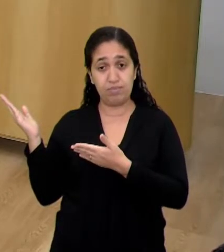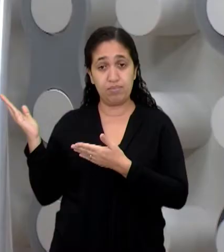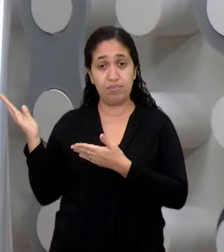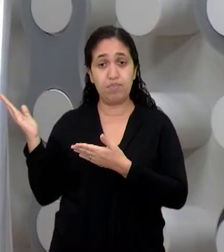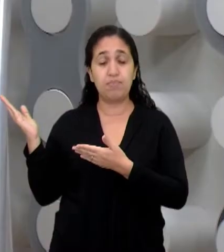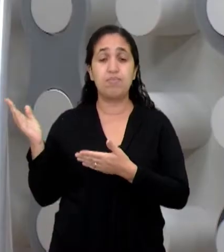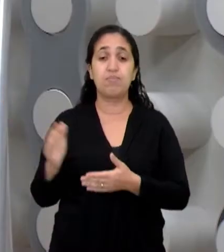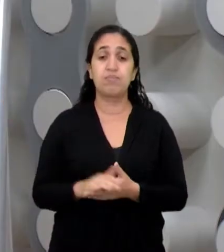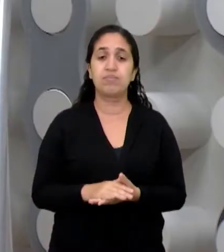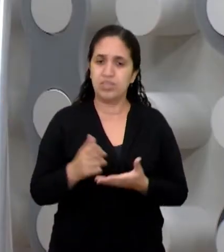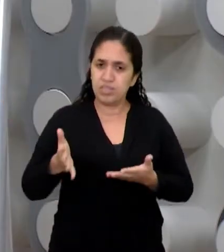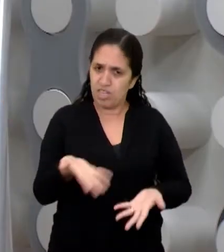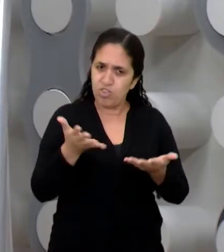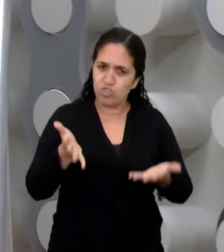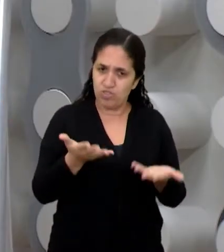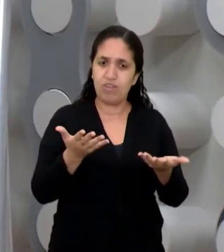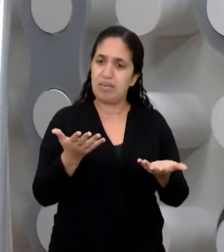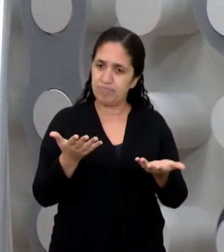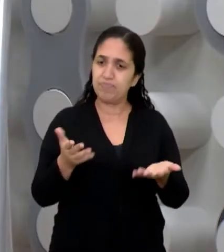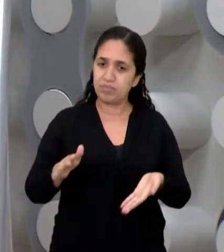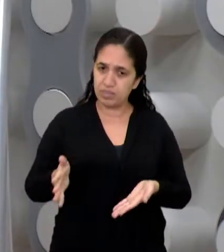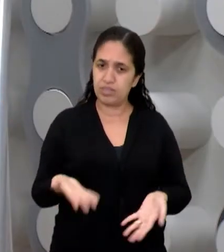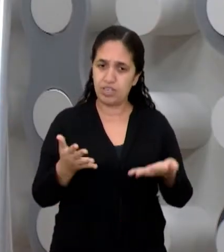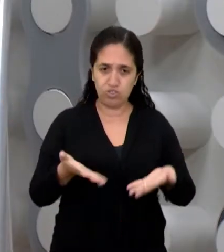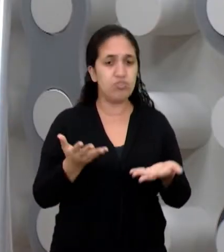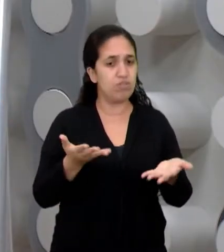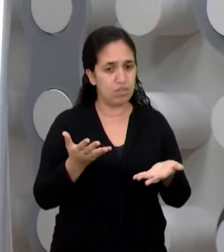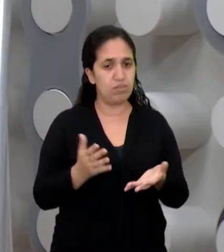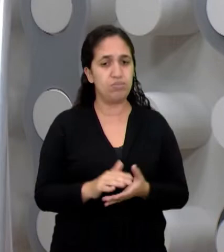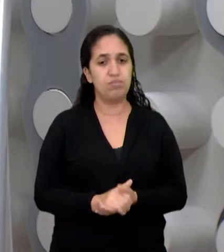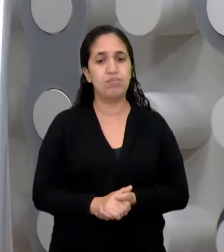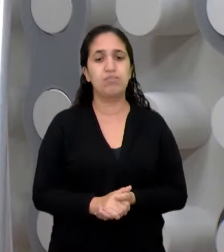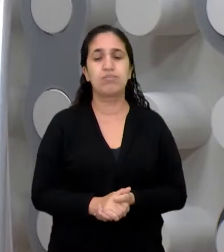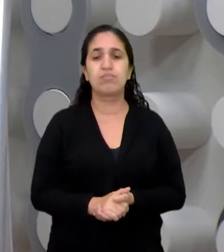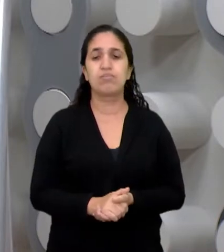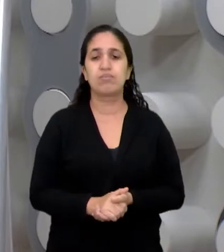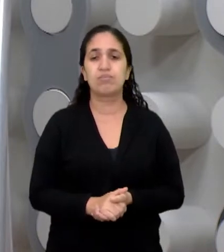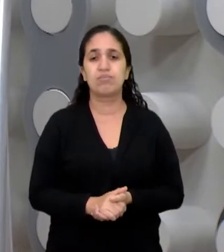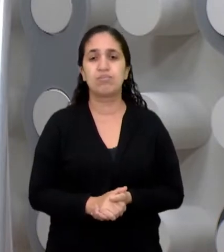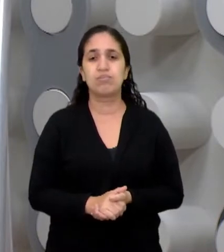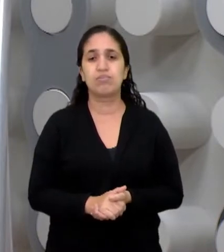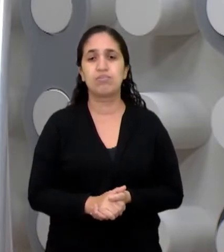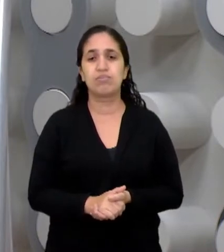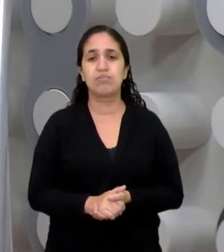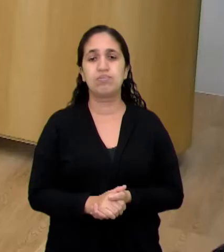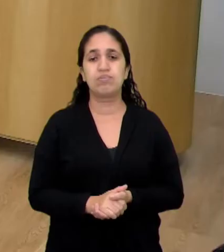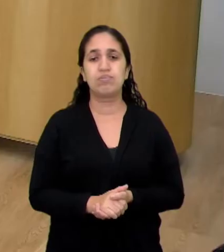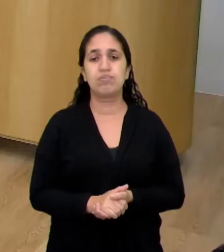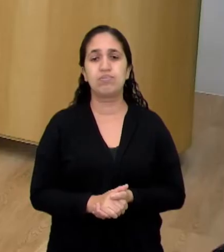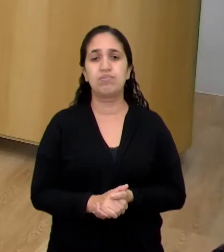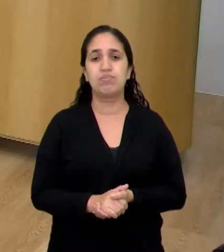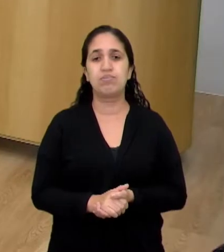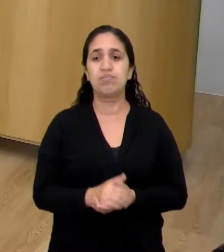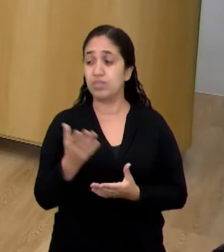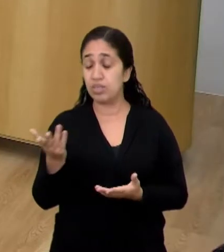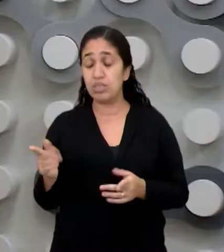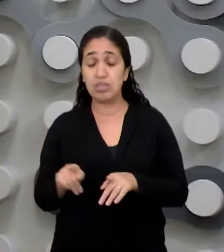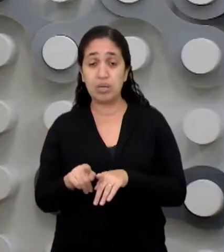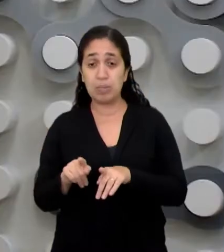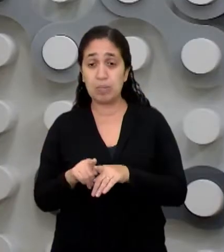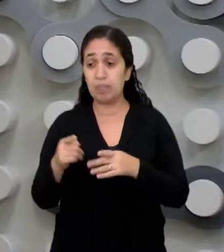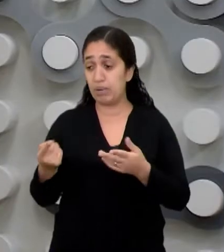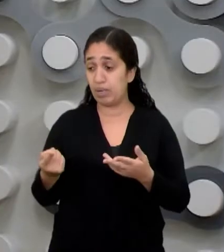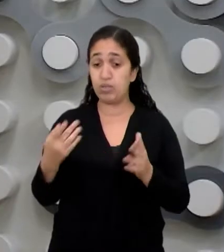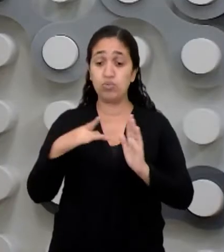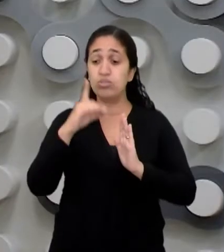seja, incentiva os grupos a se movimentarem, né? Quando você tem essa questão da representatividade. E aí você falou na questão dos